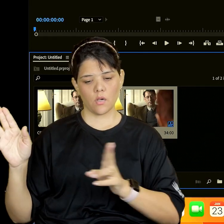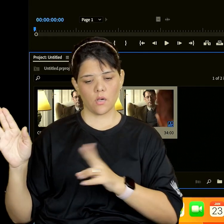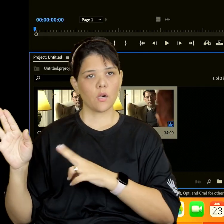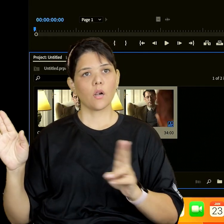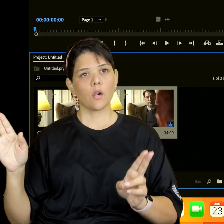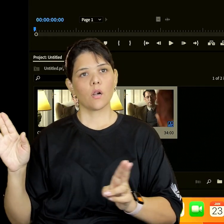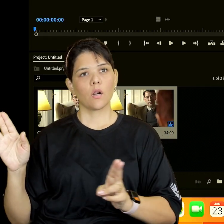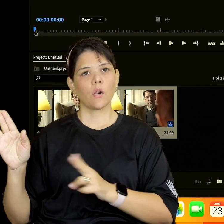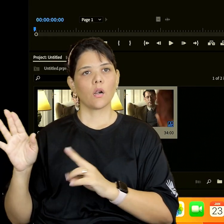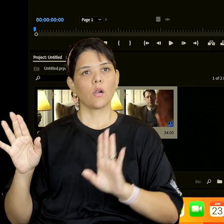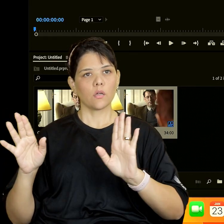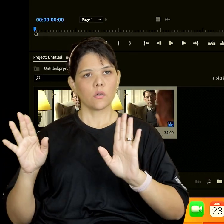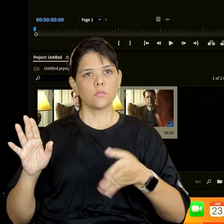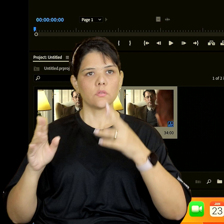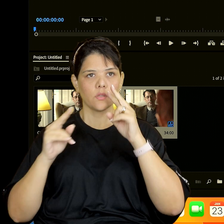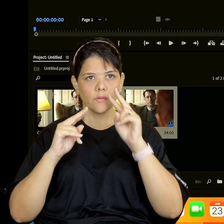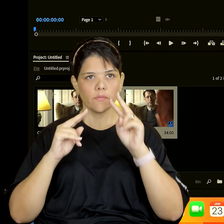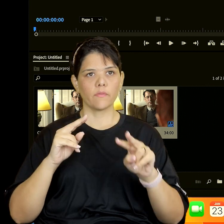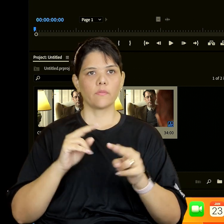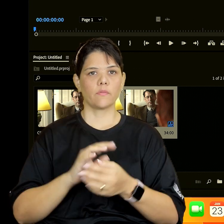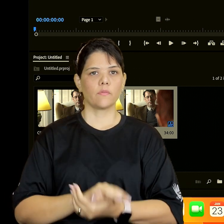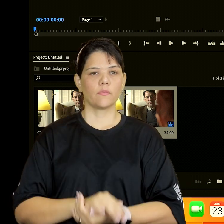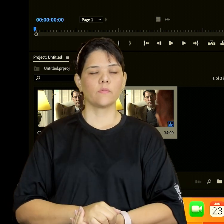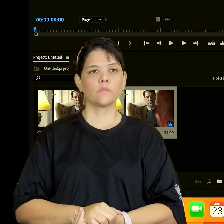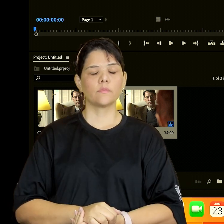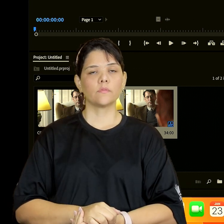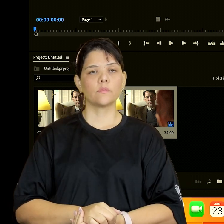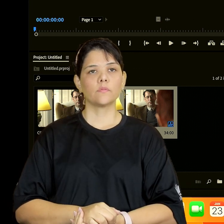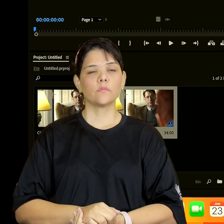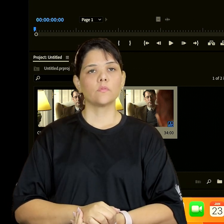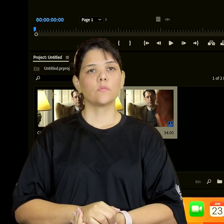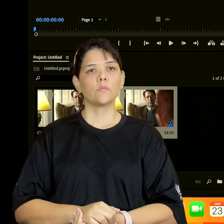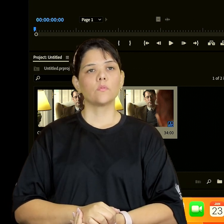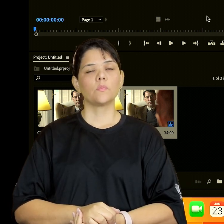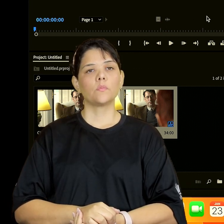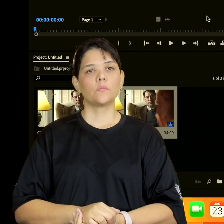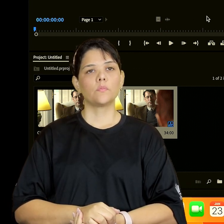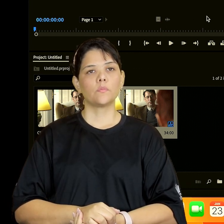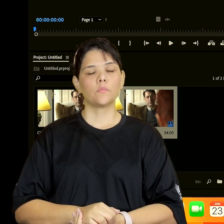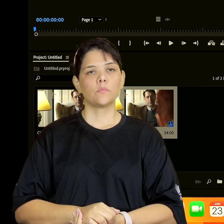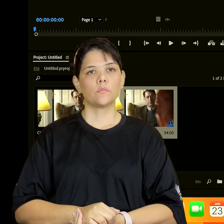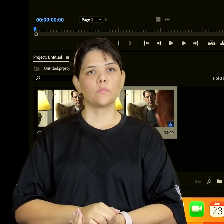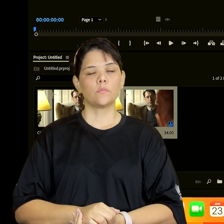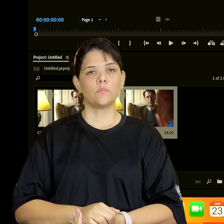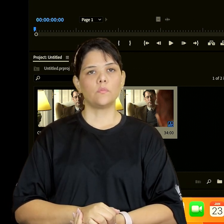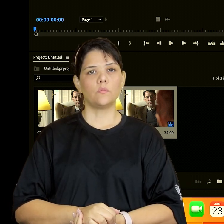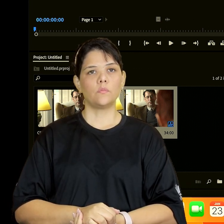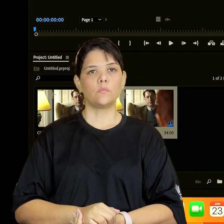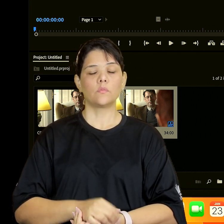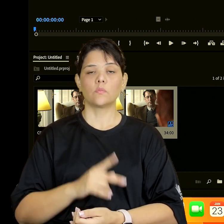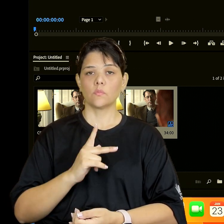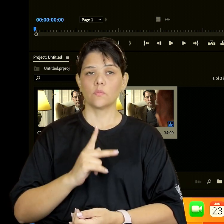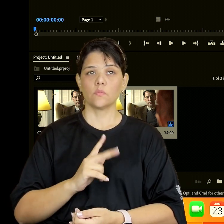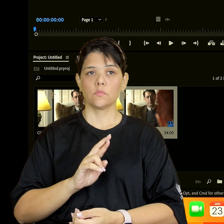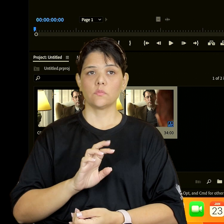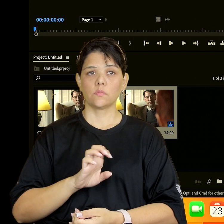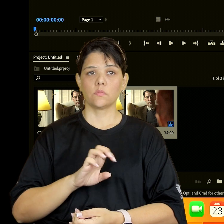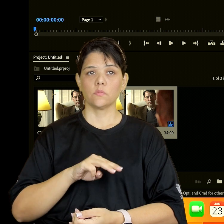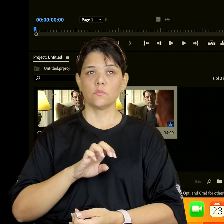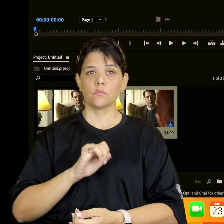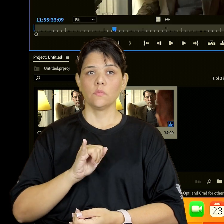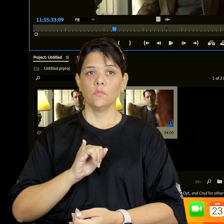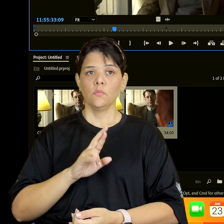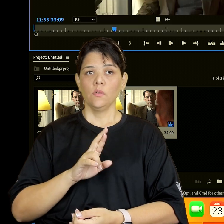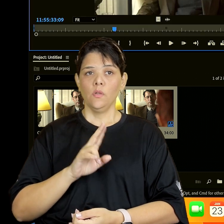preview dele. Tranquilo? Esse outro monitor de preview no Premiere é um monitor de fonte. Então, ele